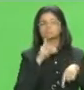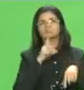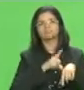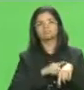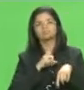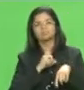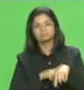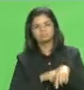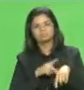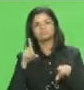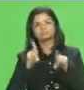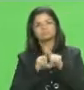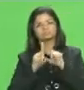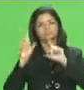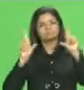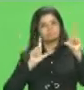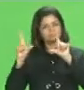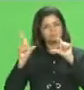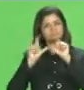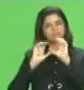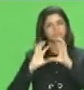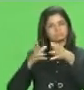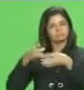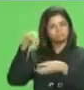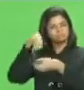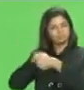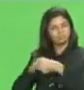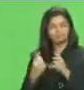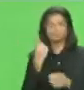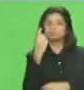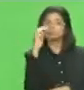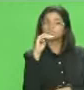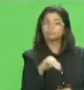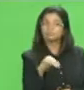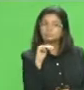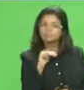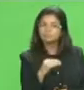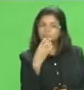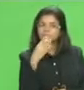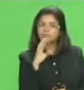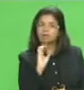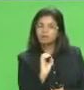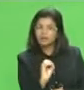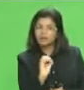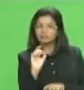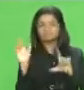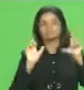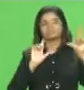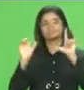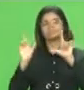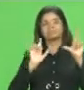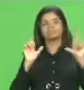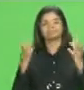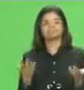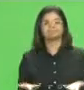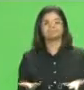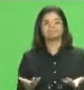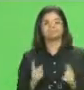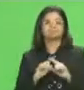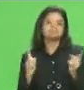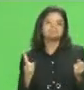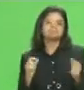e o fundo partidário. Eu tinha um minuto e quarenta de programa de TV e